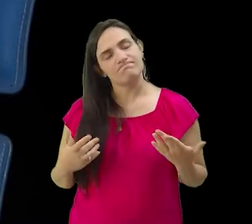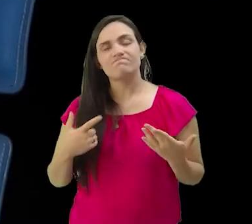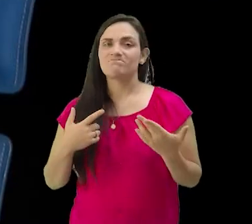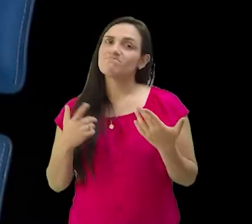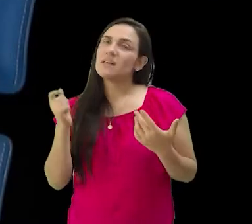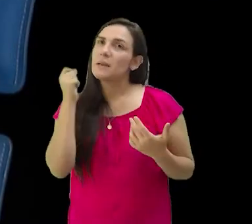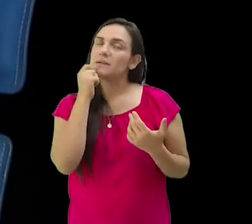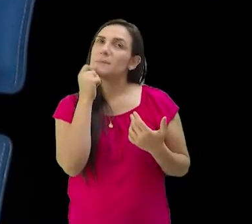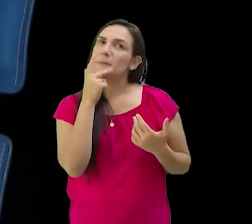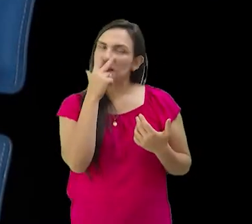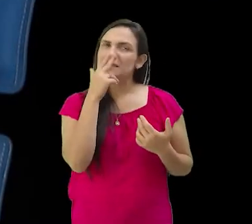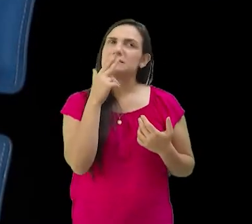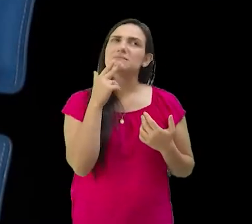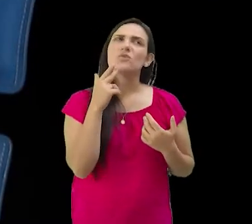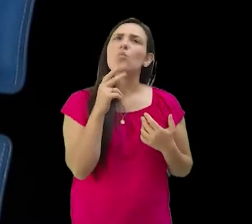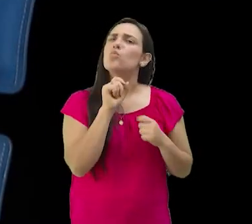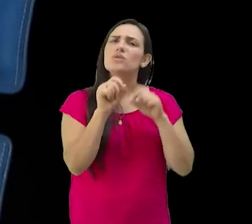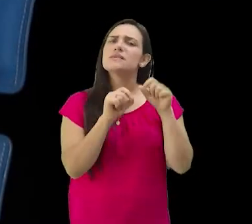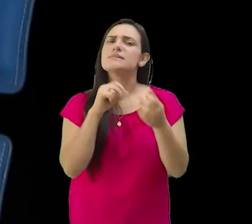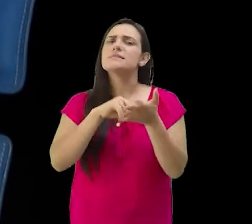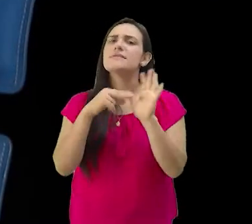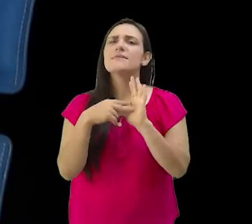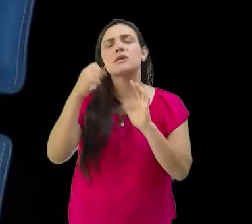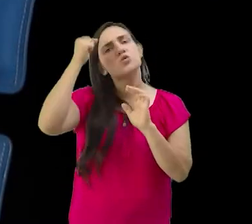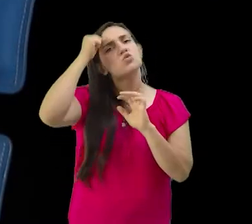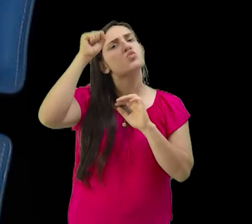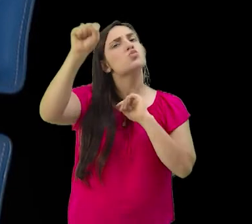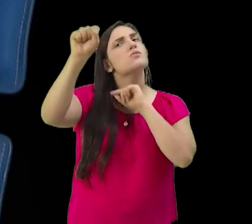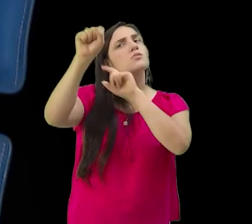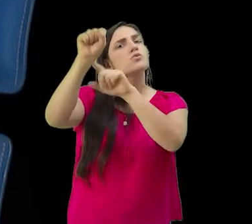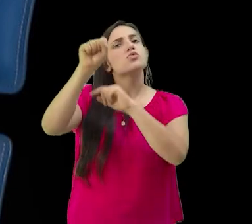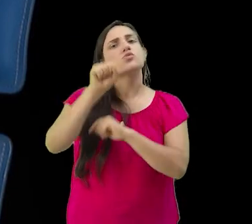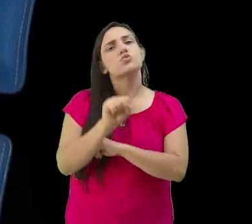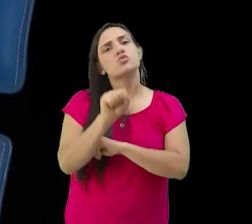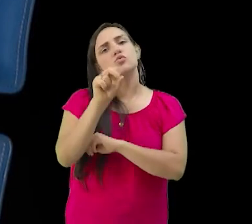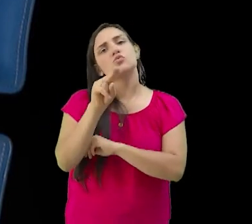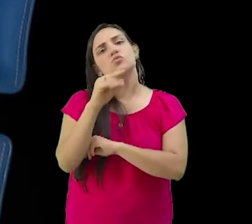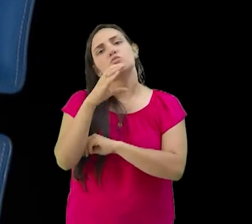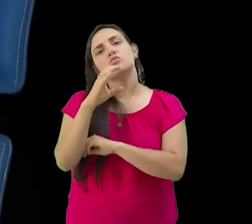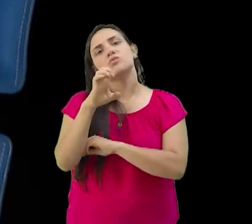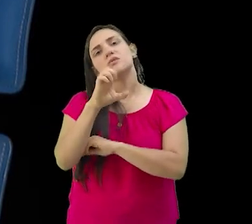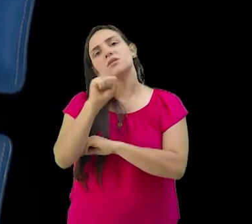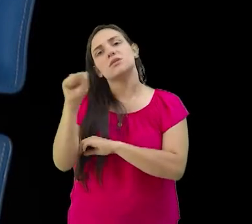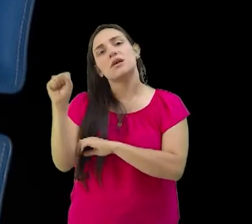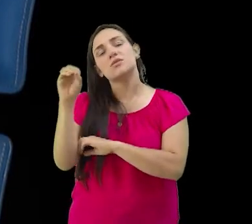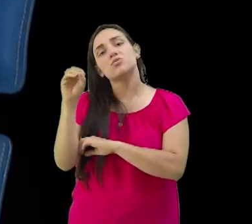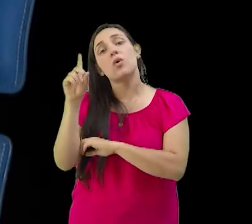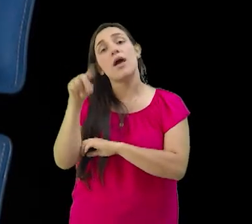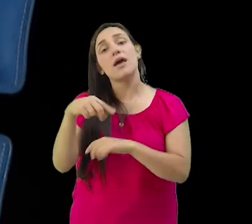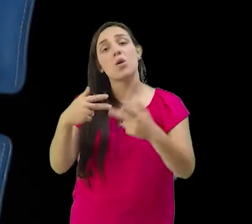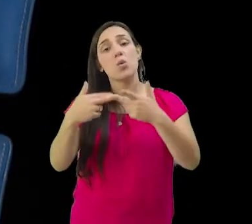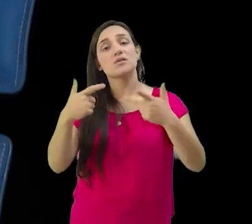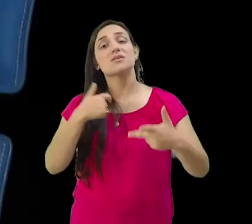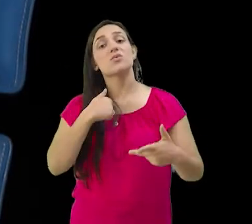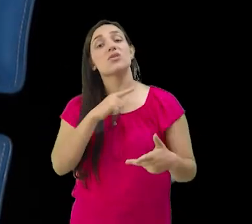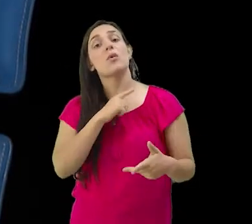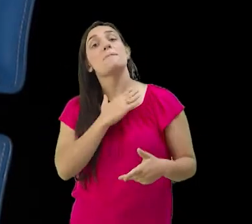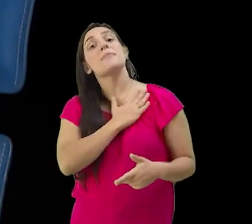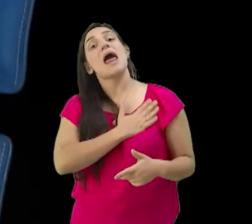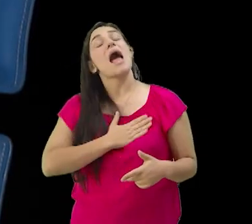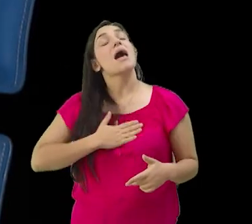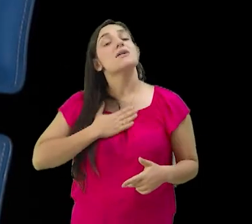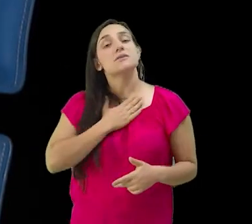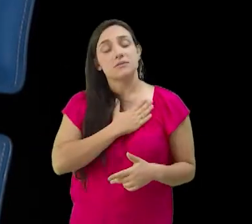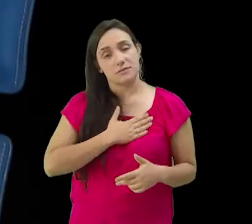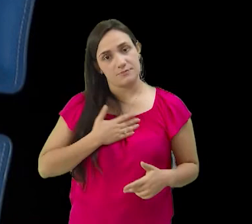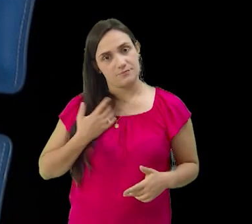Benhur, isso é uma coisa muito engraçada. O que é sucesso? Né? Sucesso, para mim,